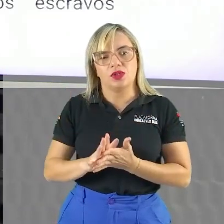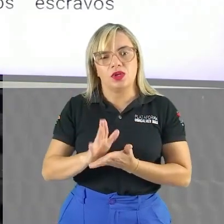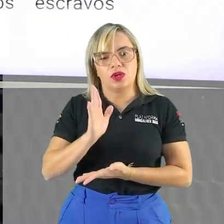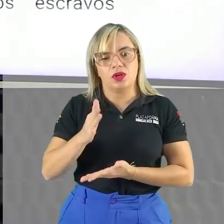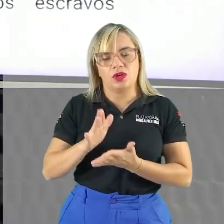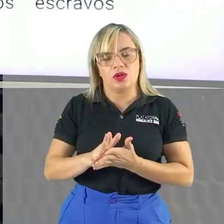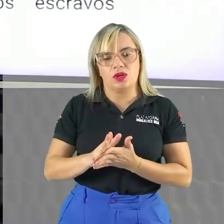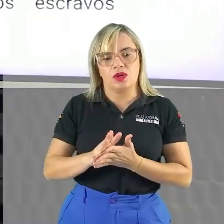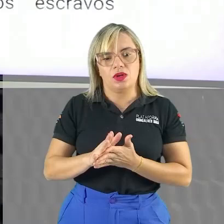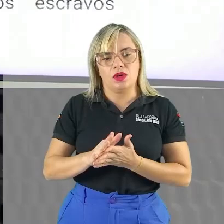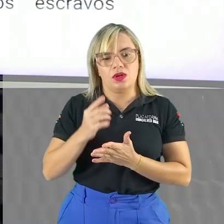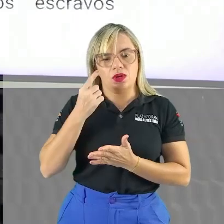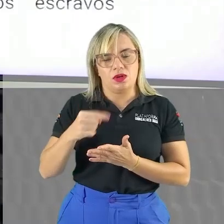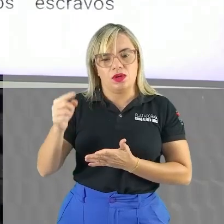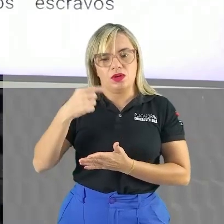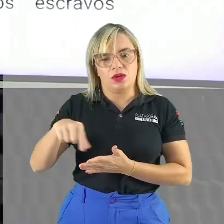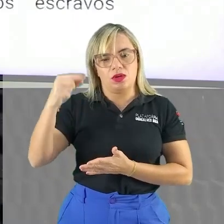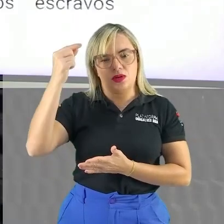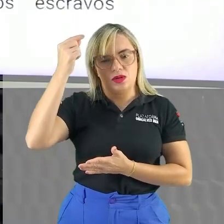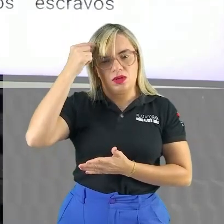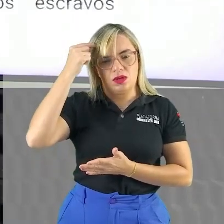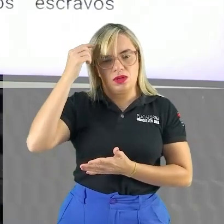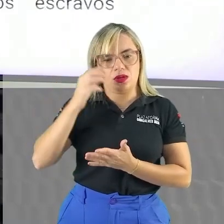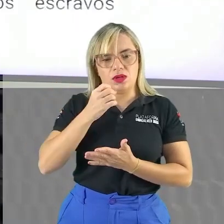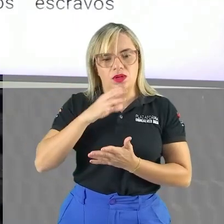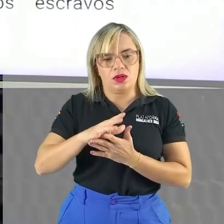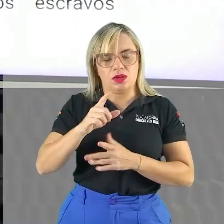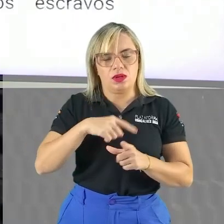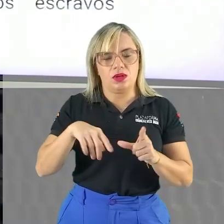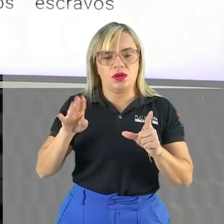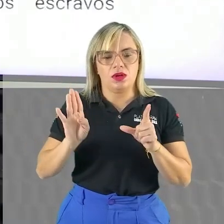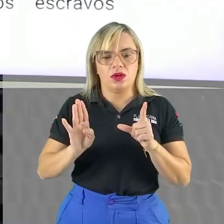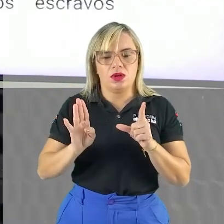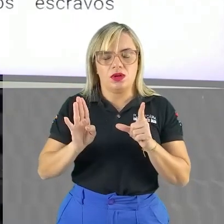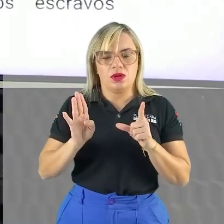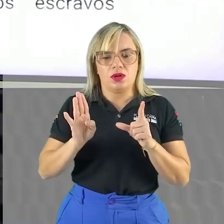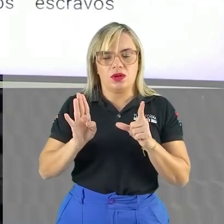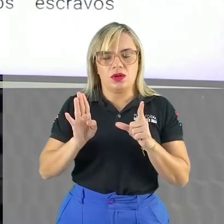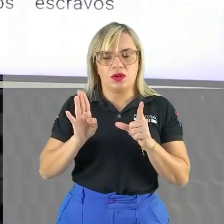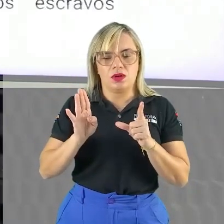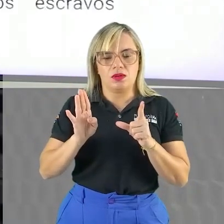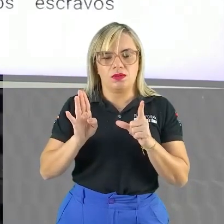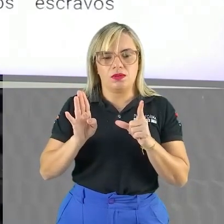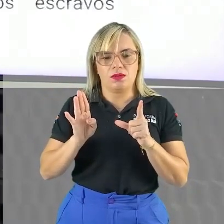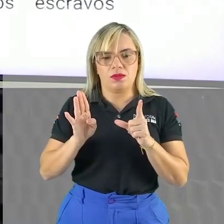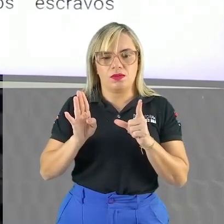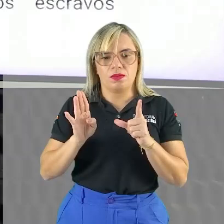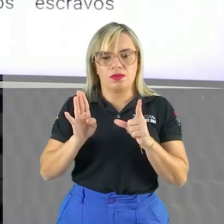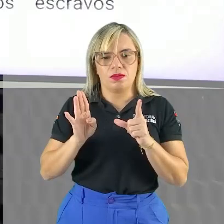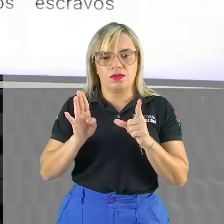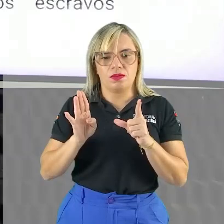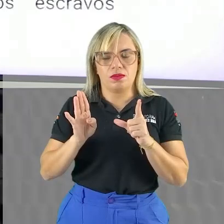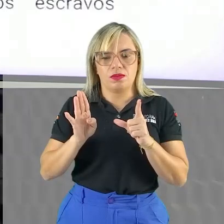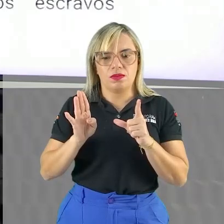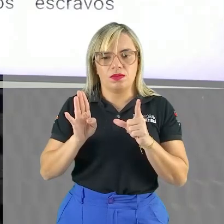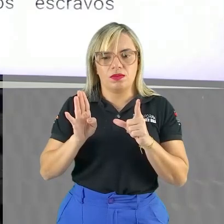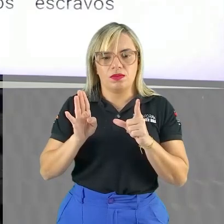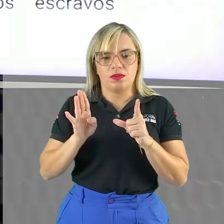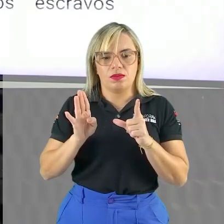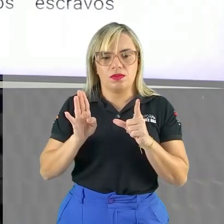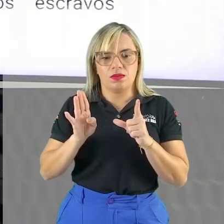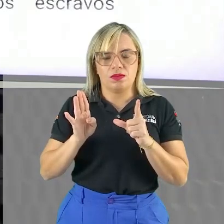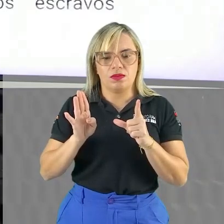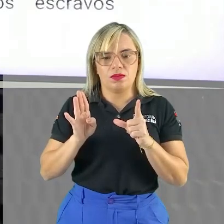né, pensar bem. A letra B, a ordem dos jesuítas se sobressaiu pouco na catequese dos índios porque se dedicou mais à